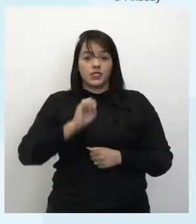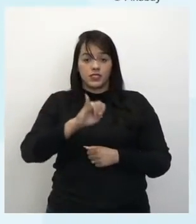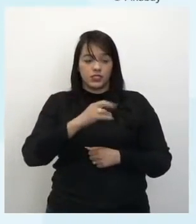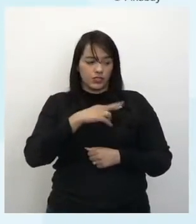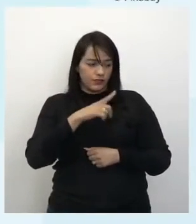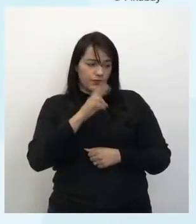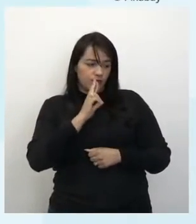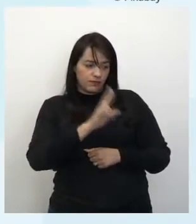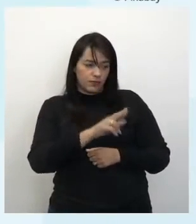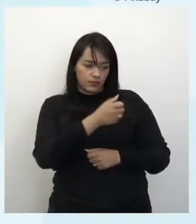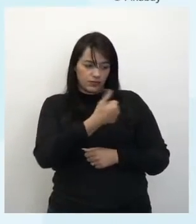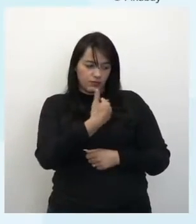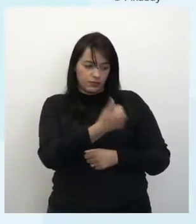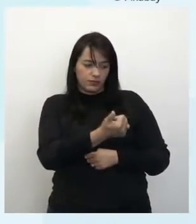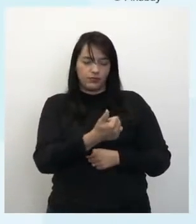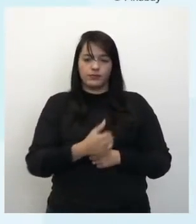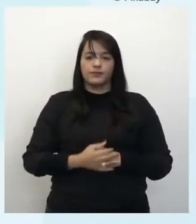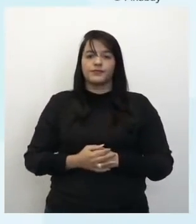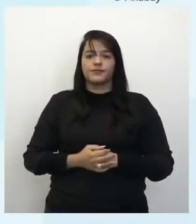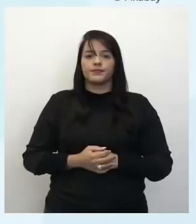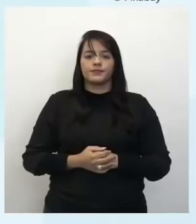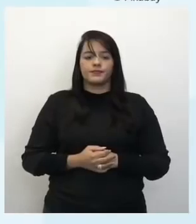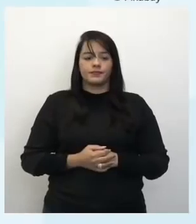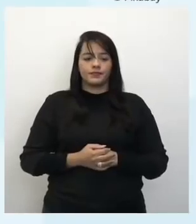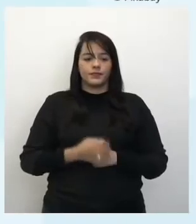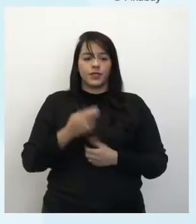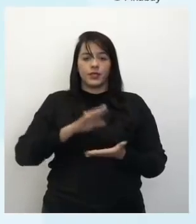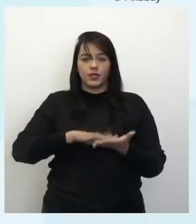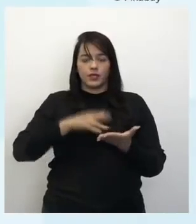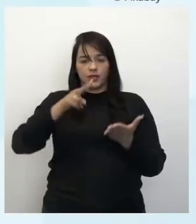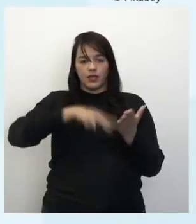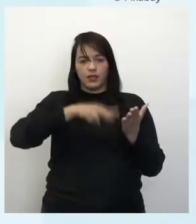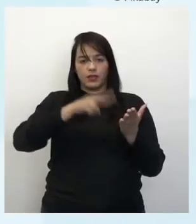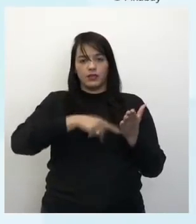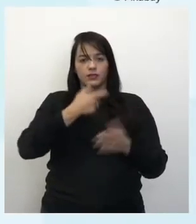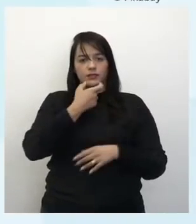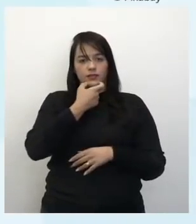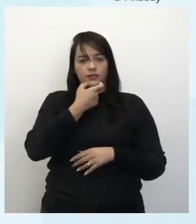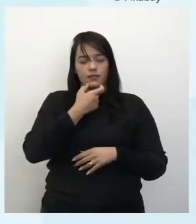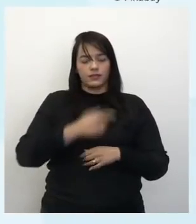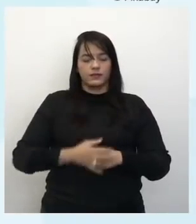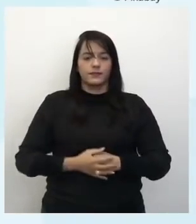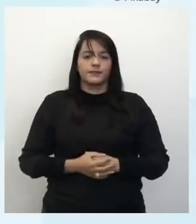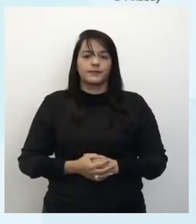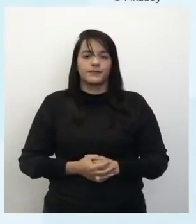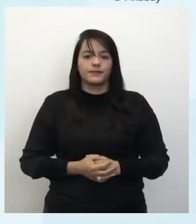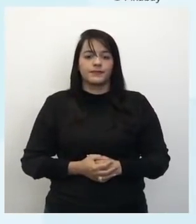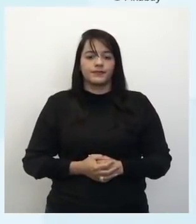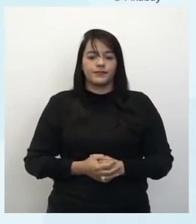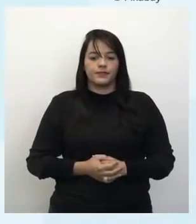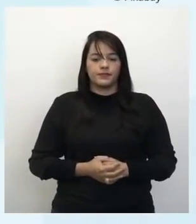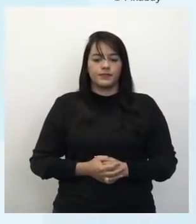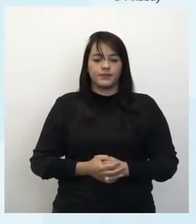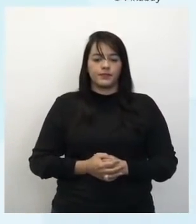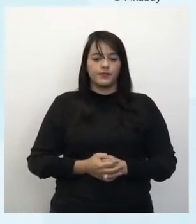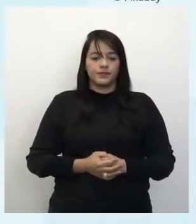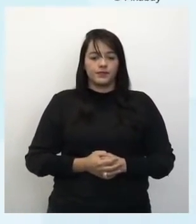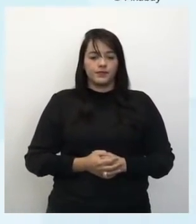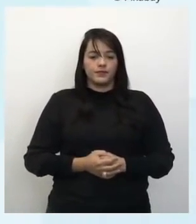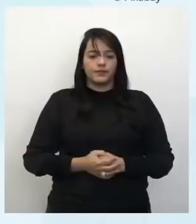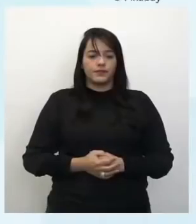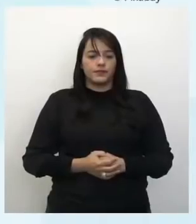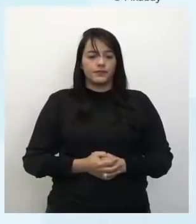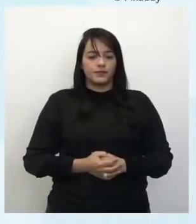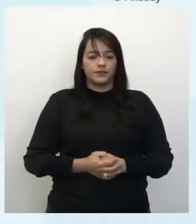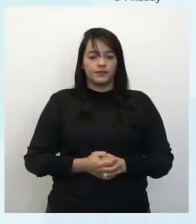chama. Vamos lá. Okay. Papua New Guinea likes north of Australia. Tall mountains rise on the main